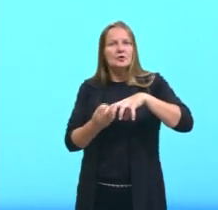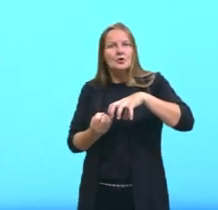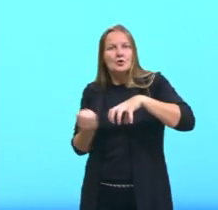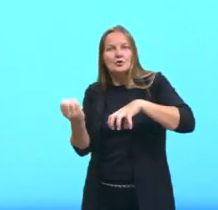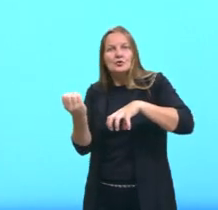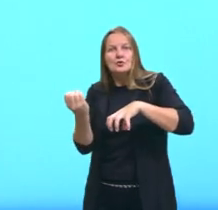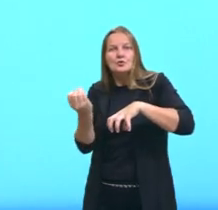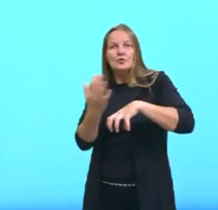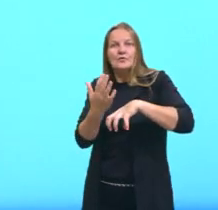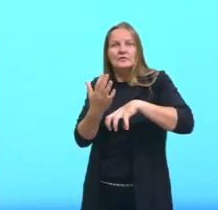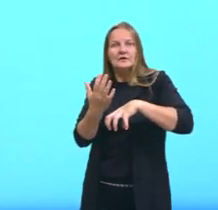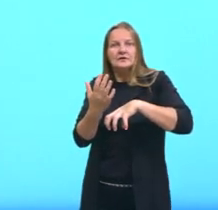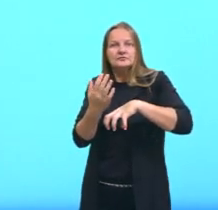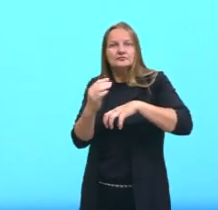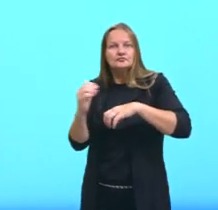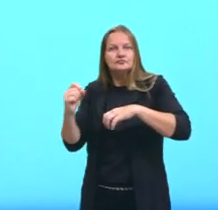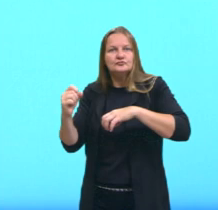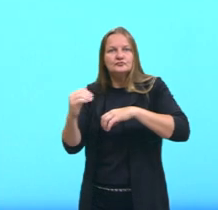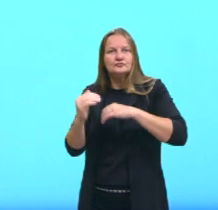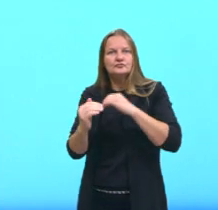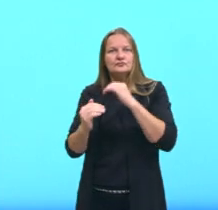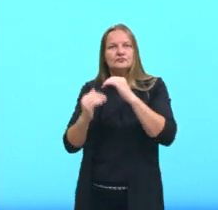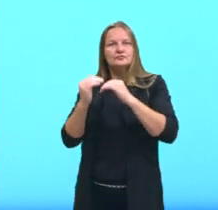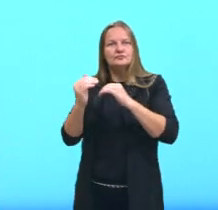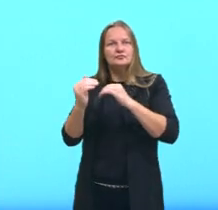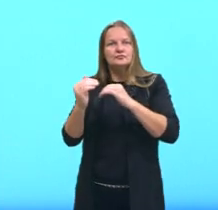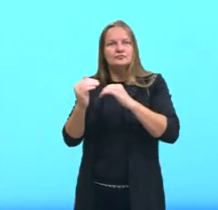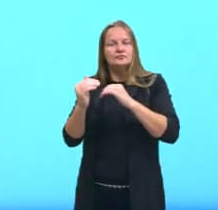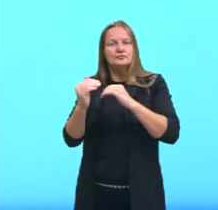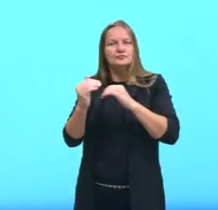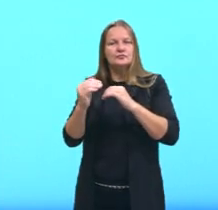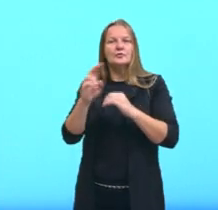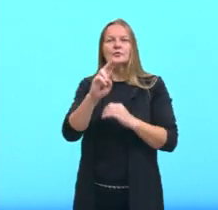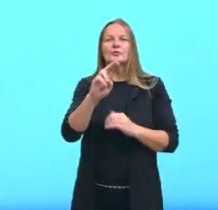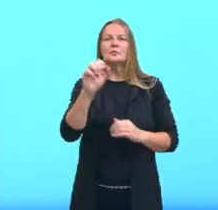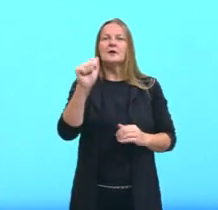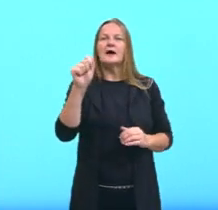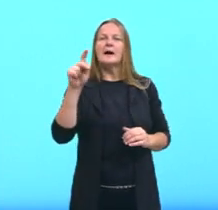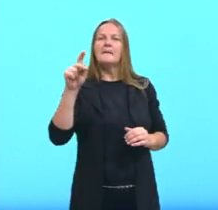uma novidade evolutiva que nós chamamos também de apomorfias